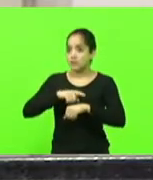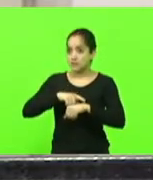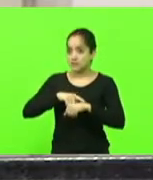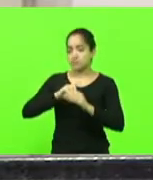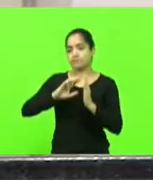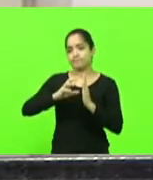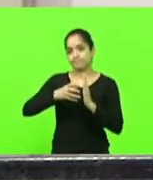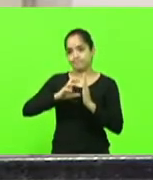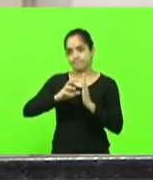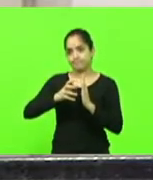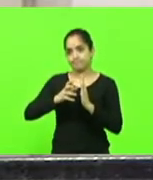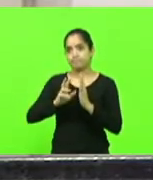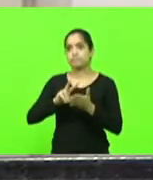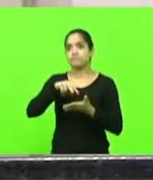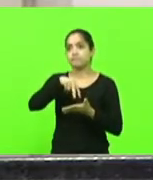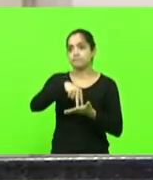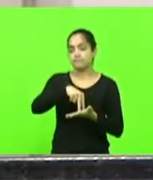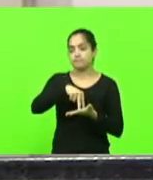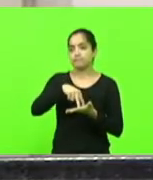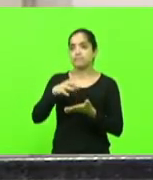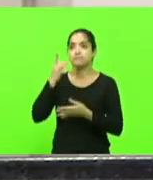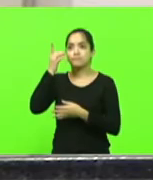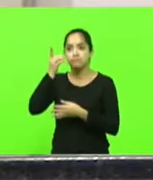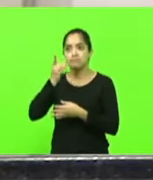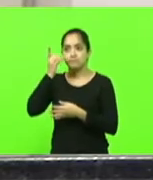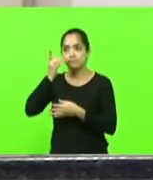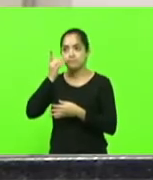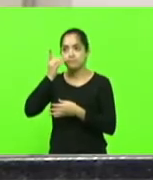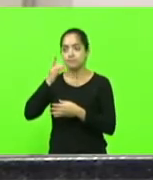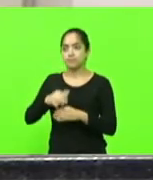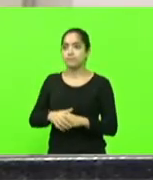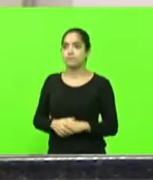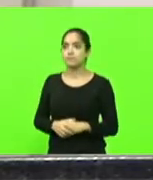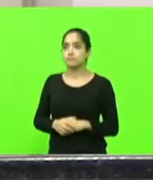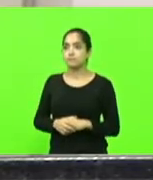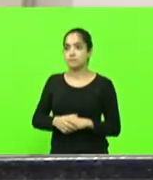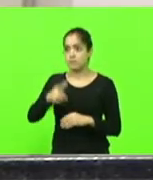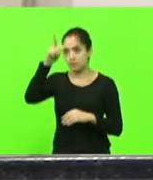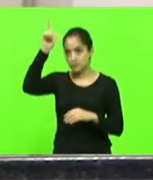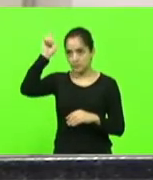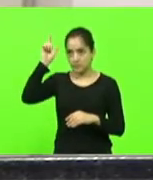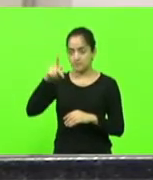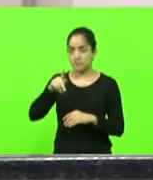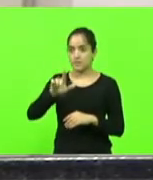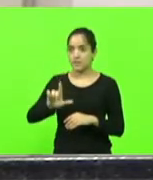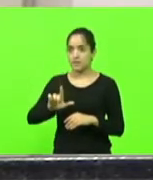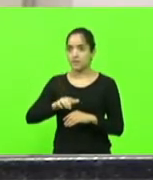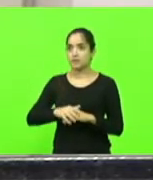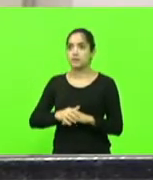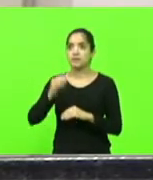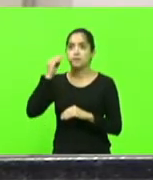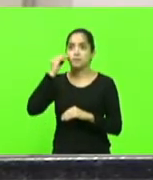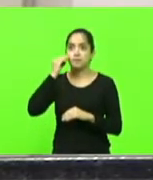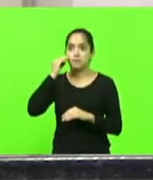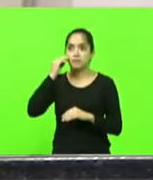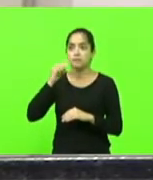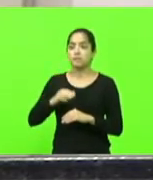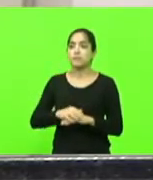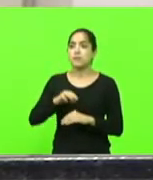aos partidos políticos, fizeram uso da palavra os senhores deputados Sargento Lima, PL, e Marlene Fengler,